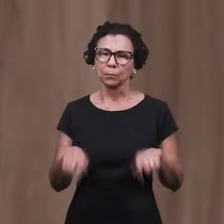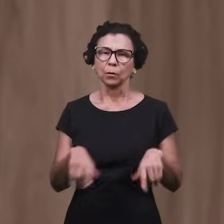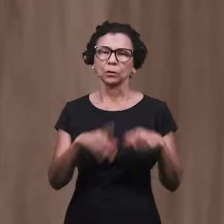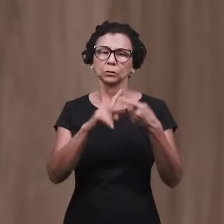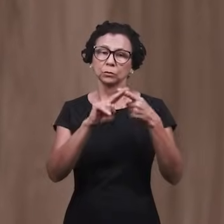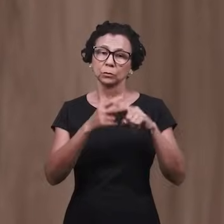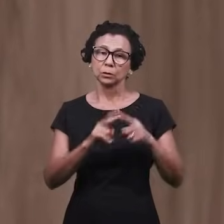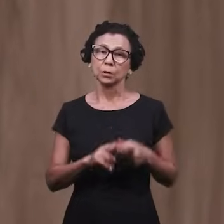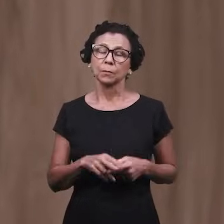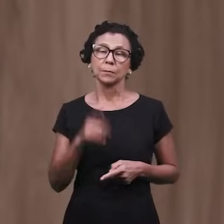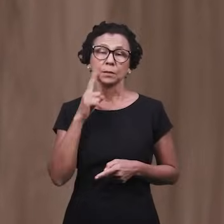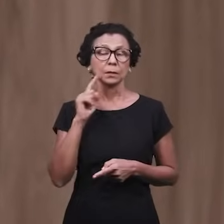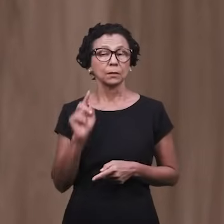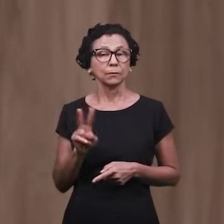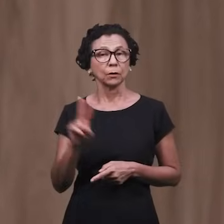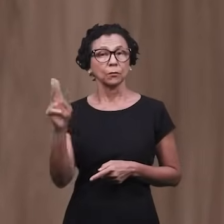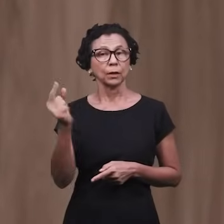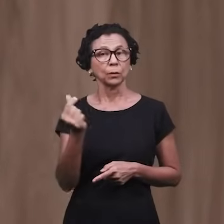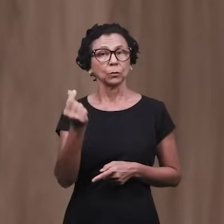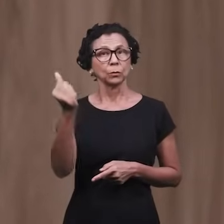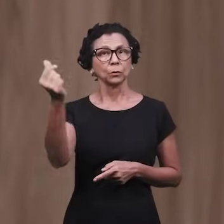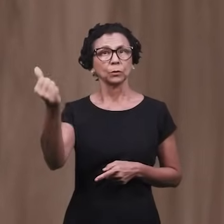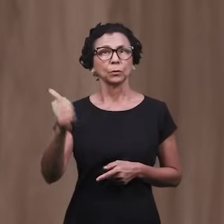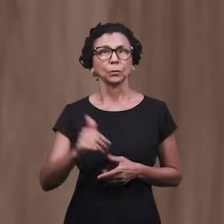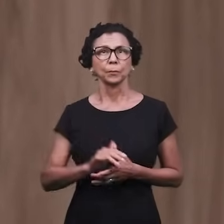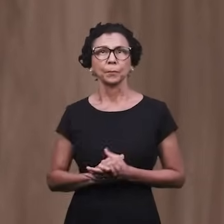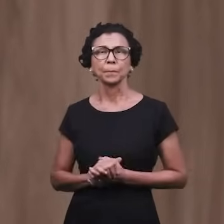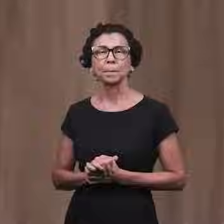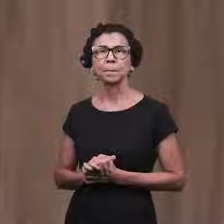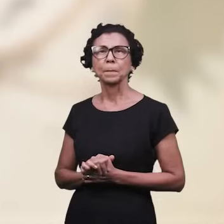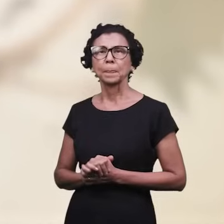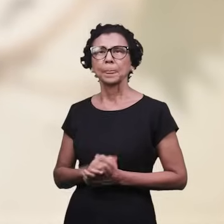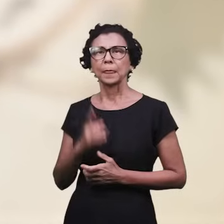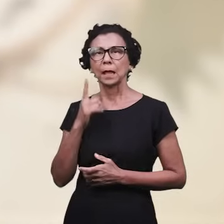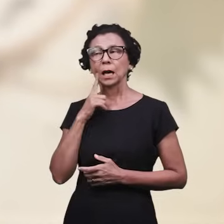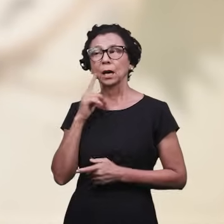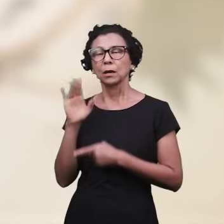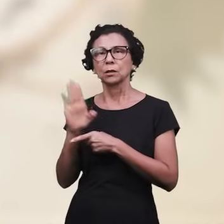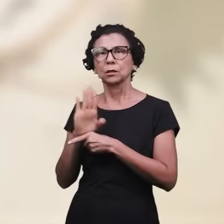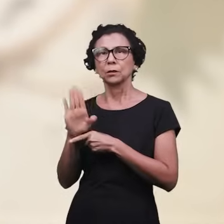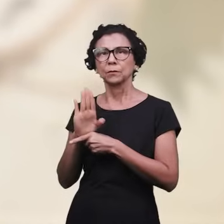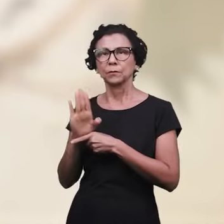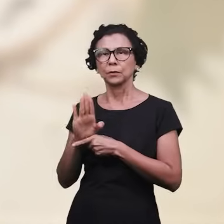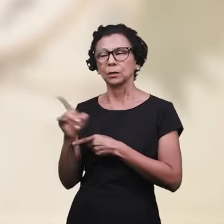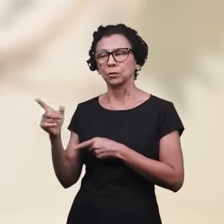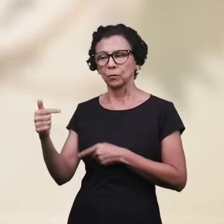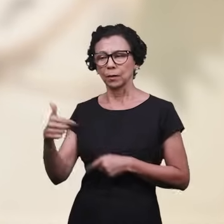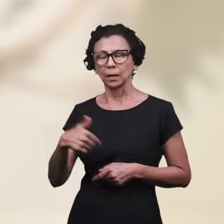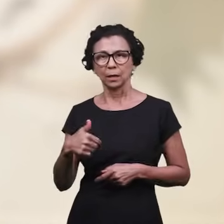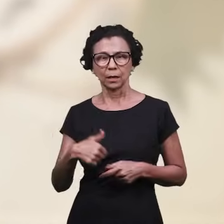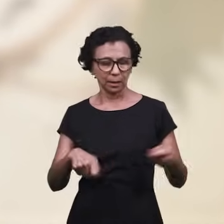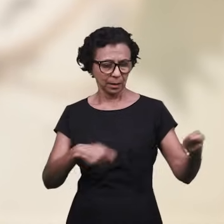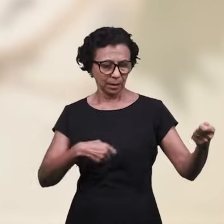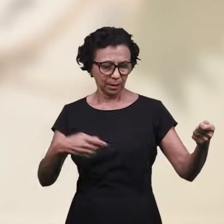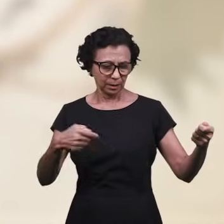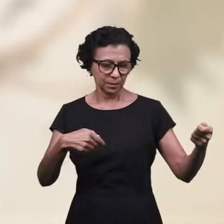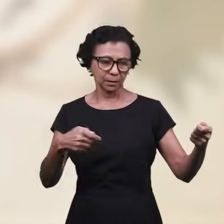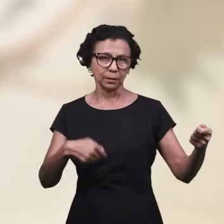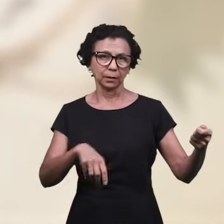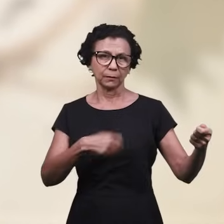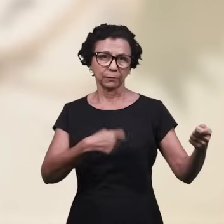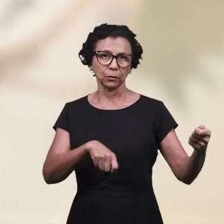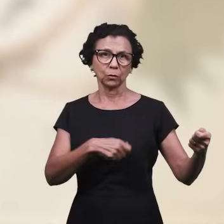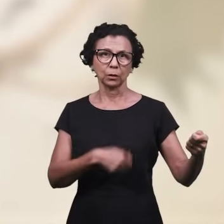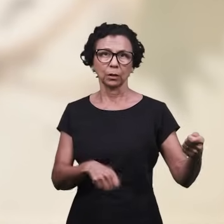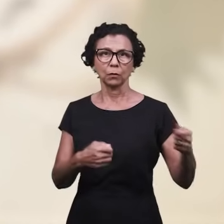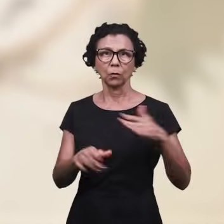Né? Mas, por exemplo, eu tenho, desse violão aqui mesmo, nós temos um vídeo que vai mostrar, né, como ele chegou e como,